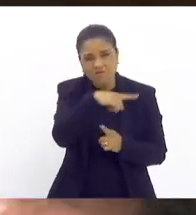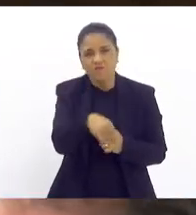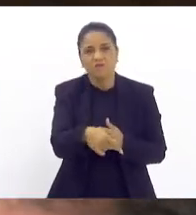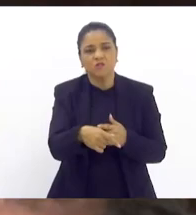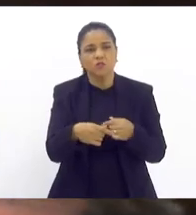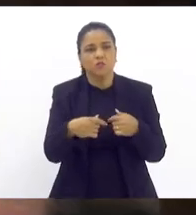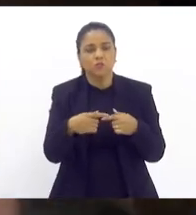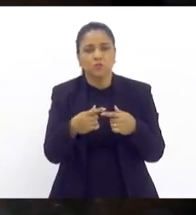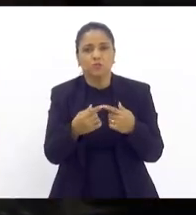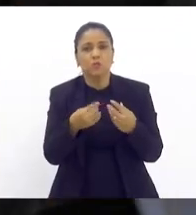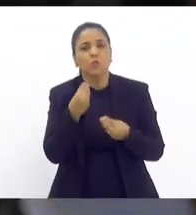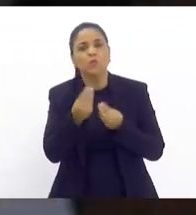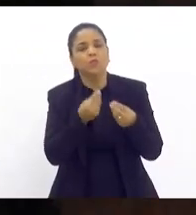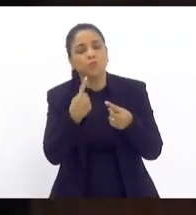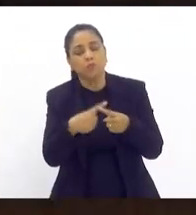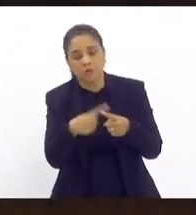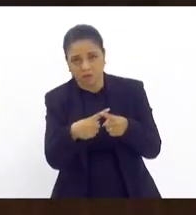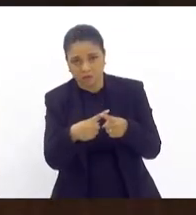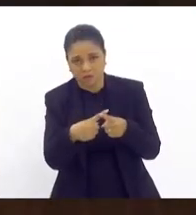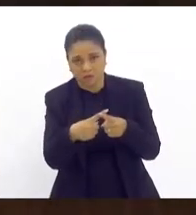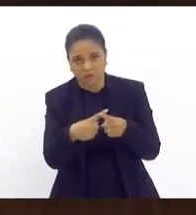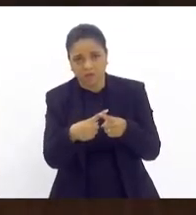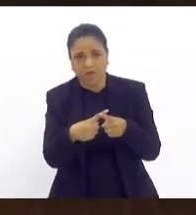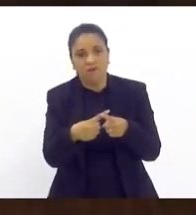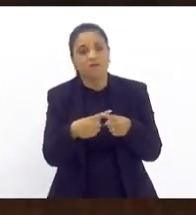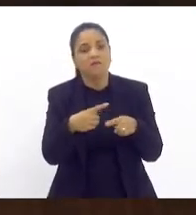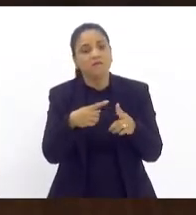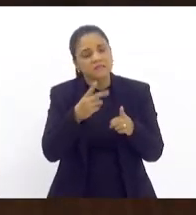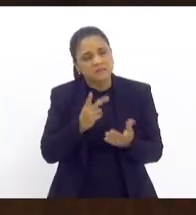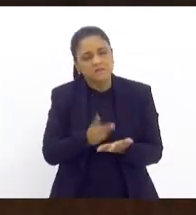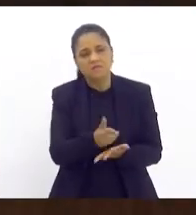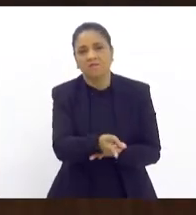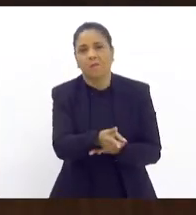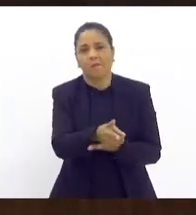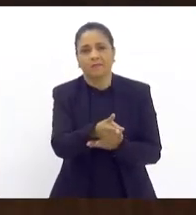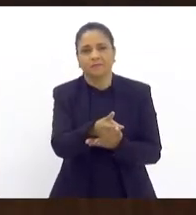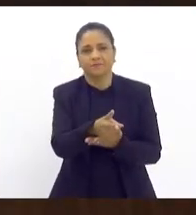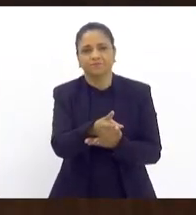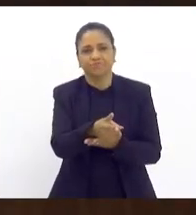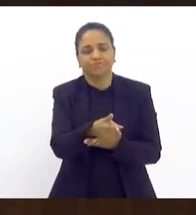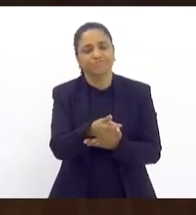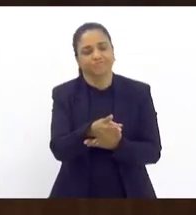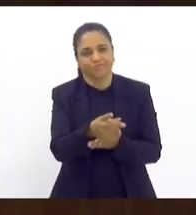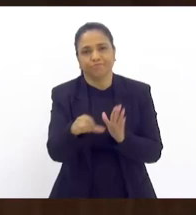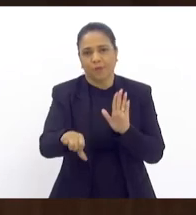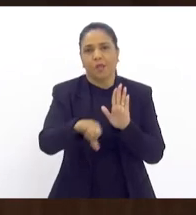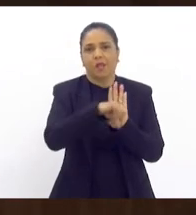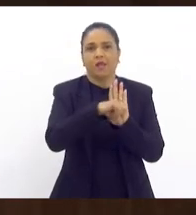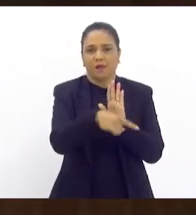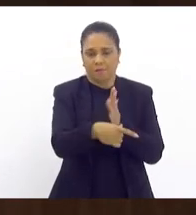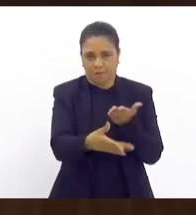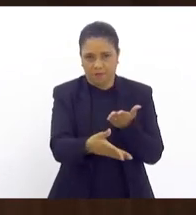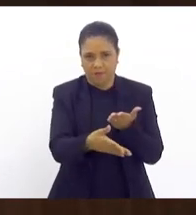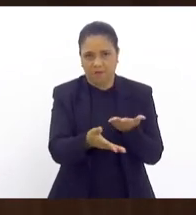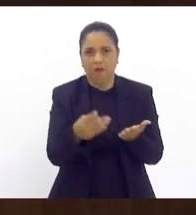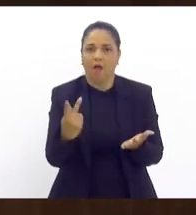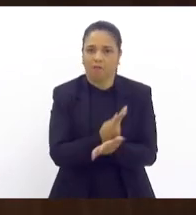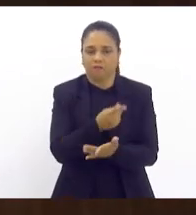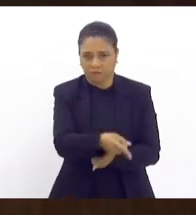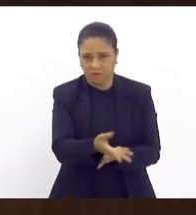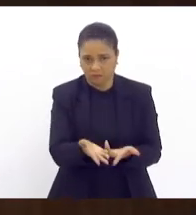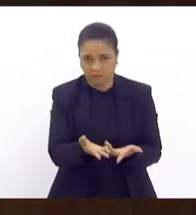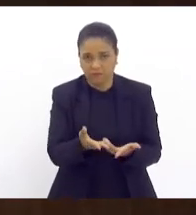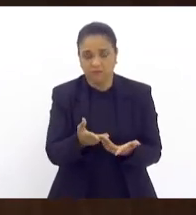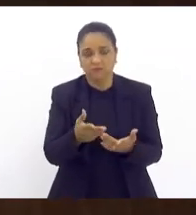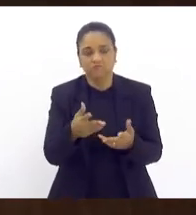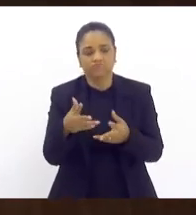corretamente tratados e resultam sempre em uma tragédia ou quase sempre a gente vê o aumento muito grande nessa cultura